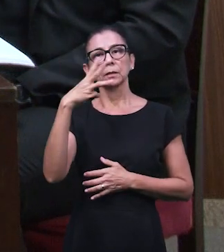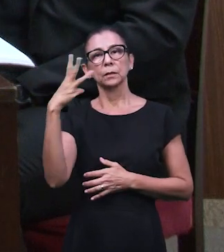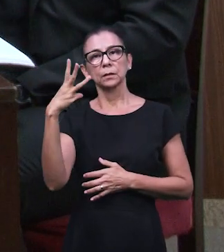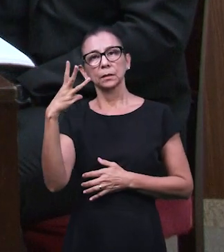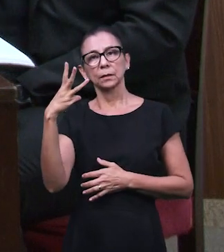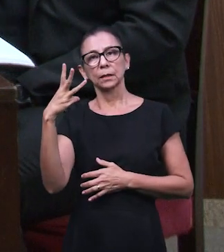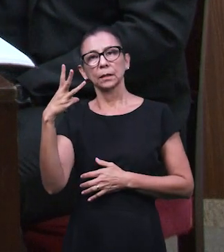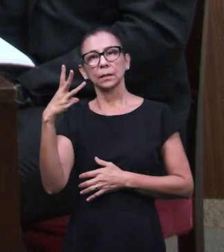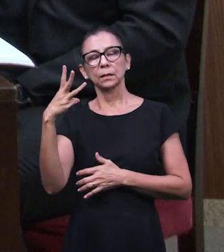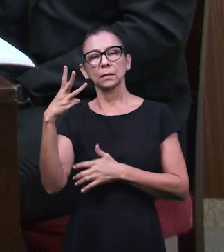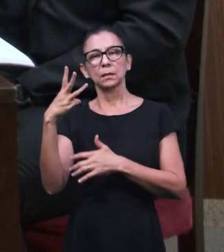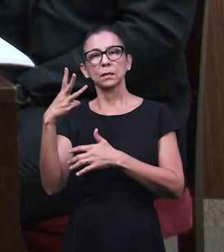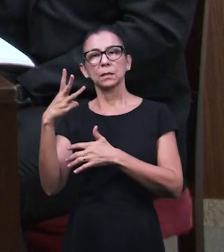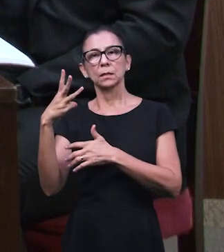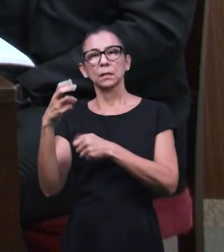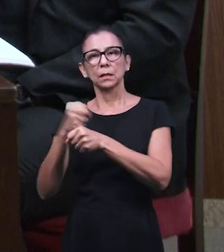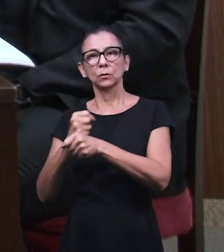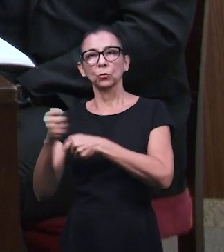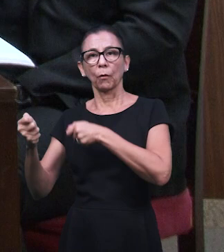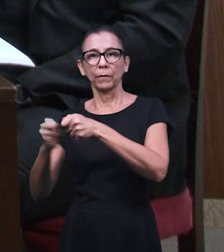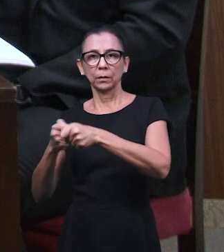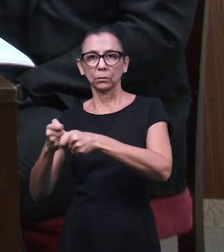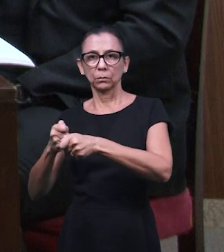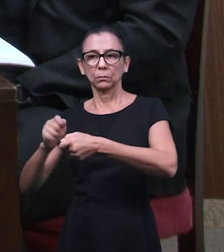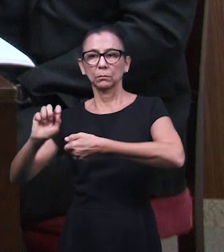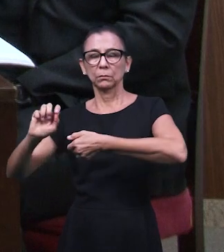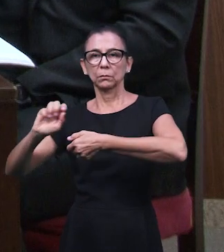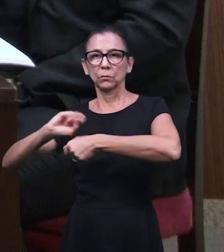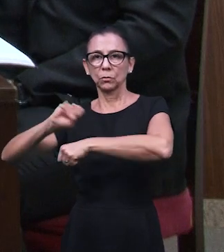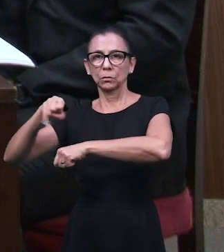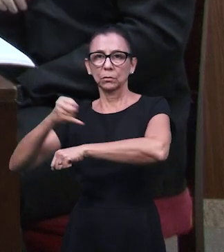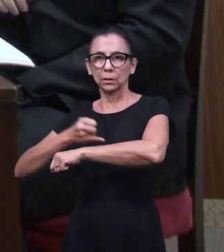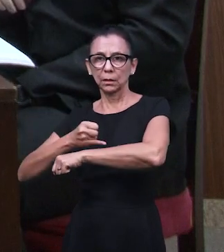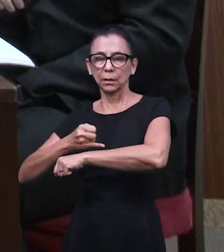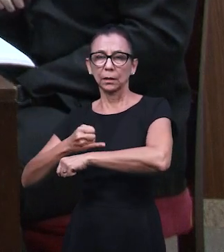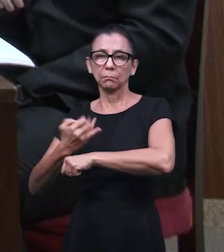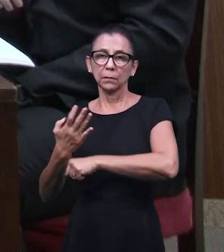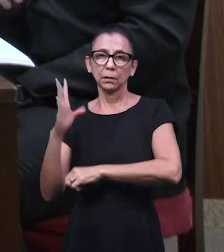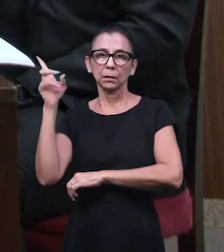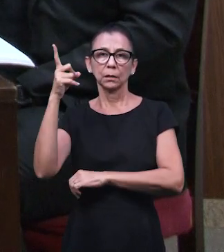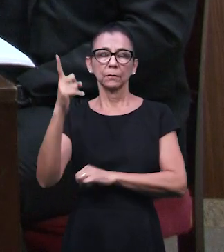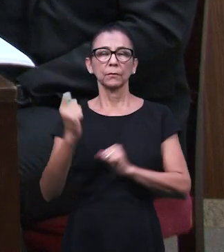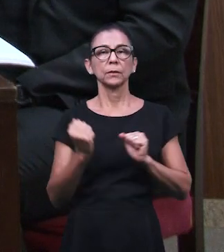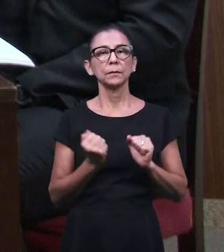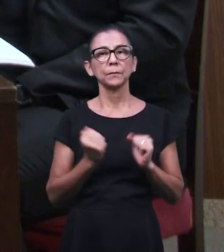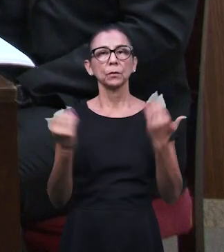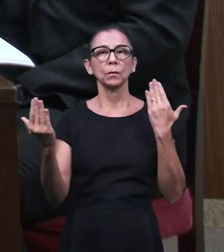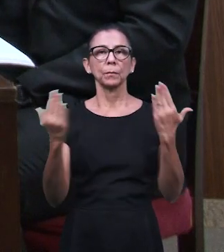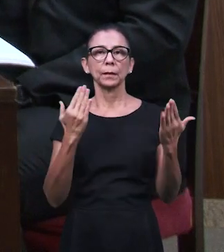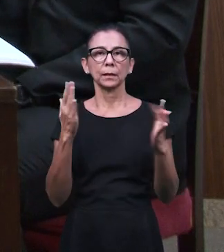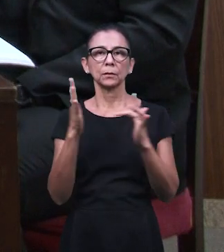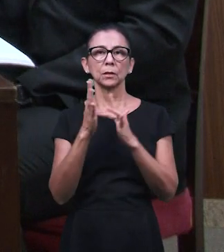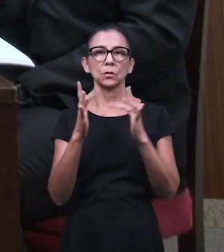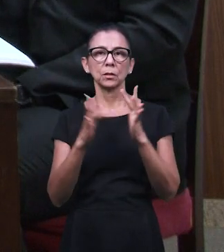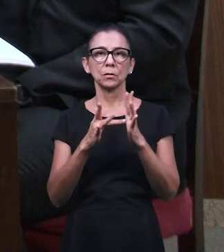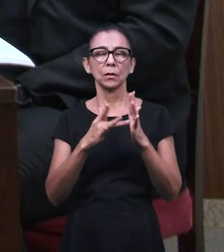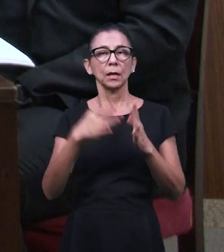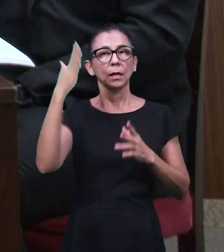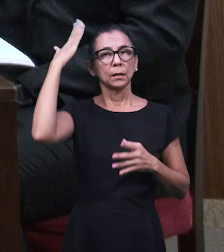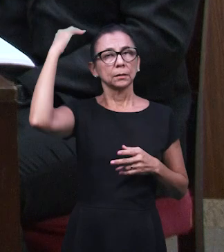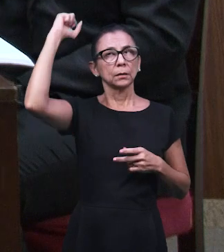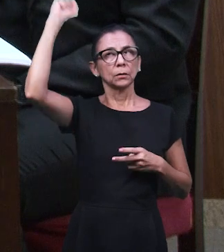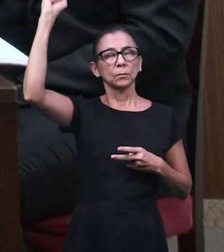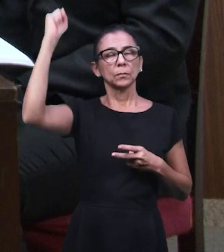Davi tipifica o Senhor Jesus e Salomão tipifica o Espírito Santo. Isso nos diz que, para